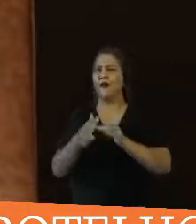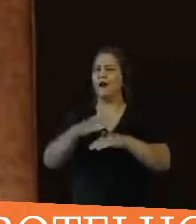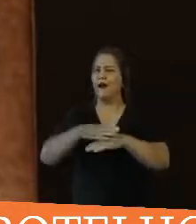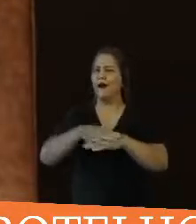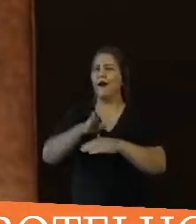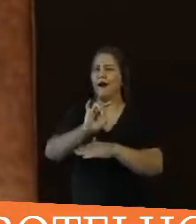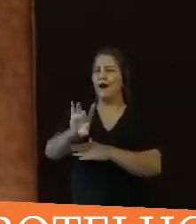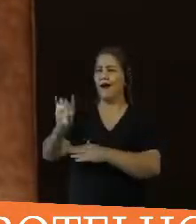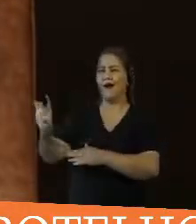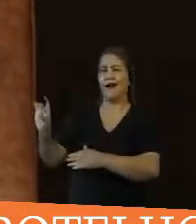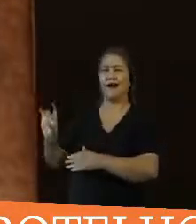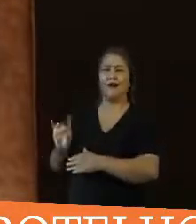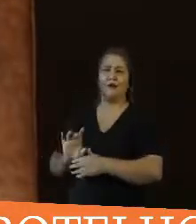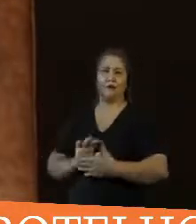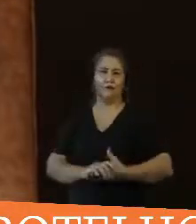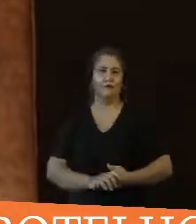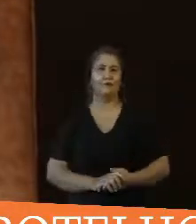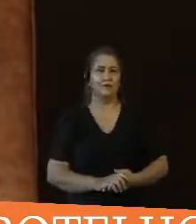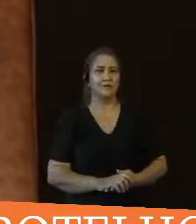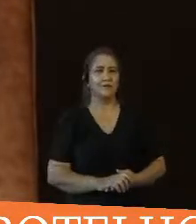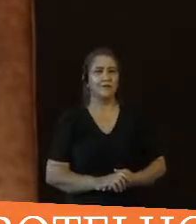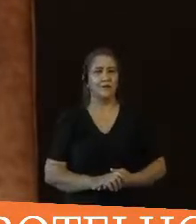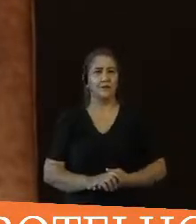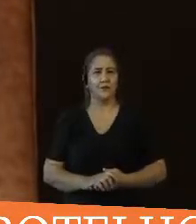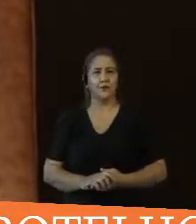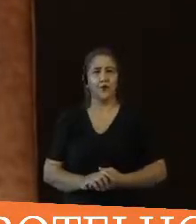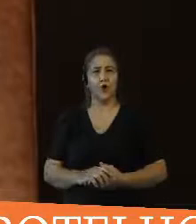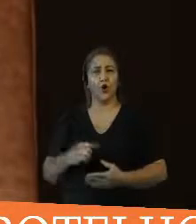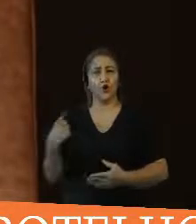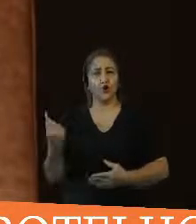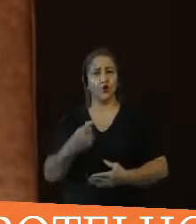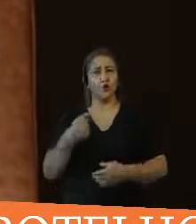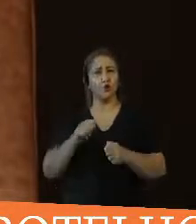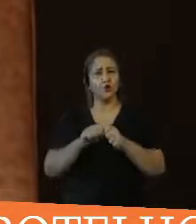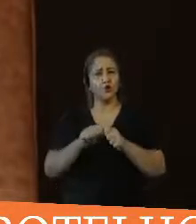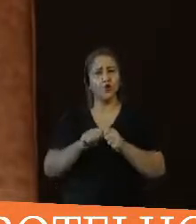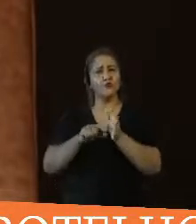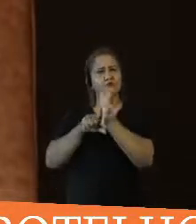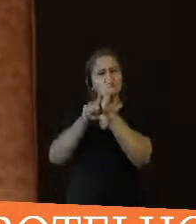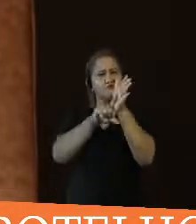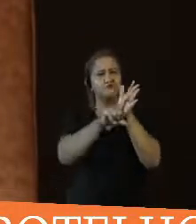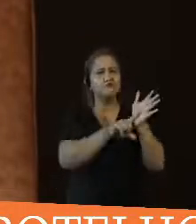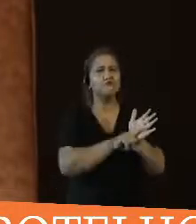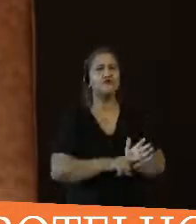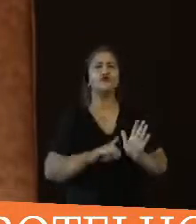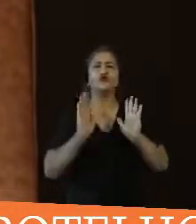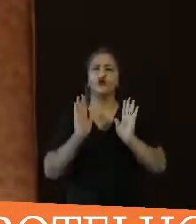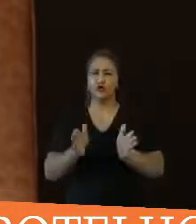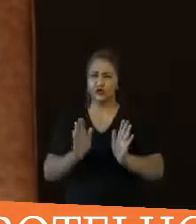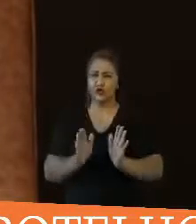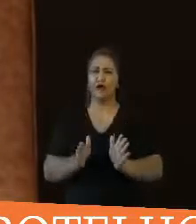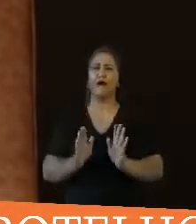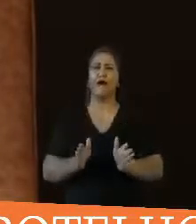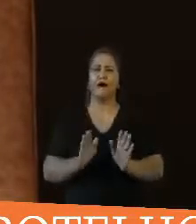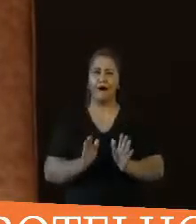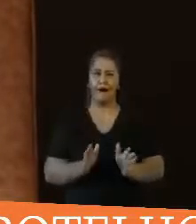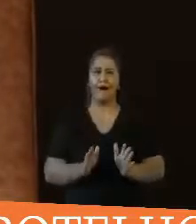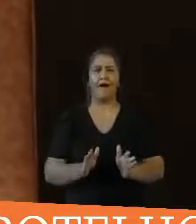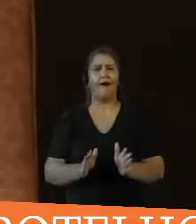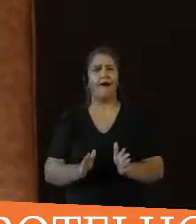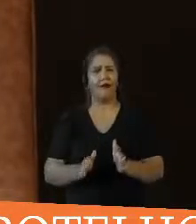muitas mãos. E, assim, nós fizemos um trabalho de pesquisa. Um trabalho,